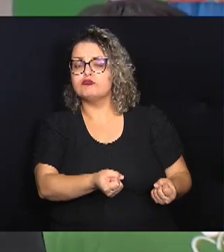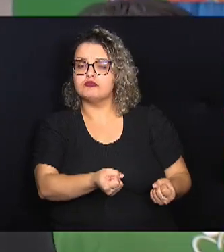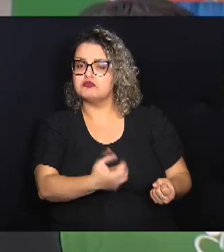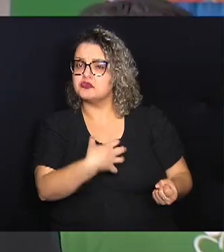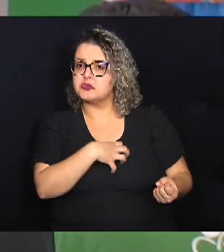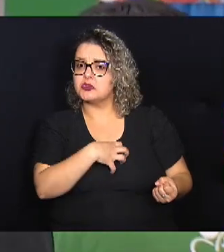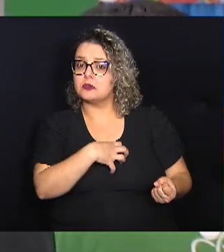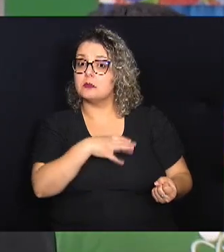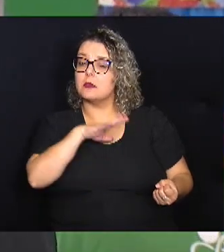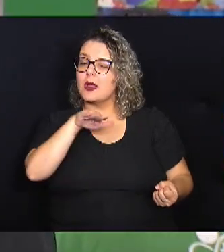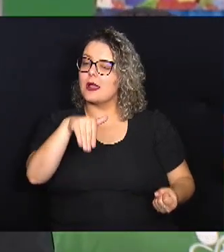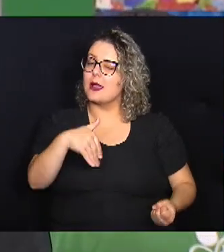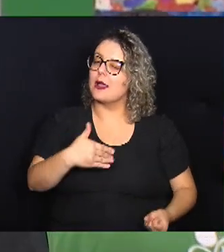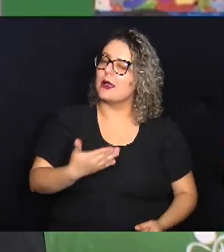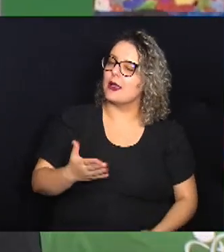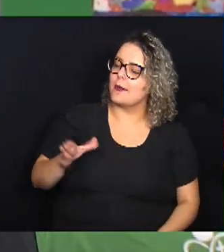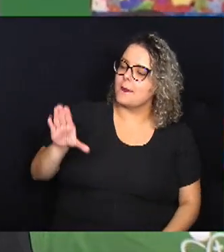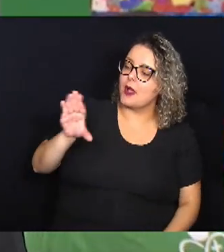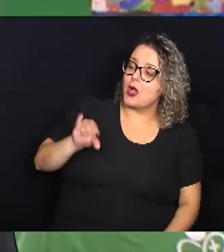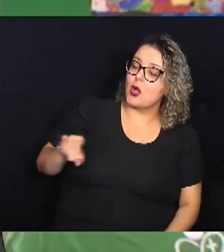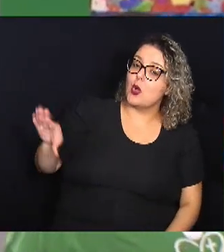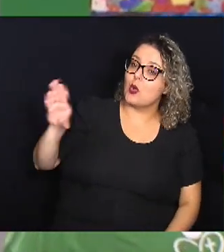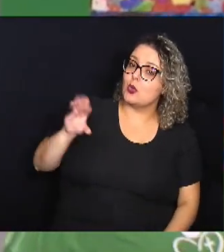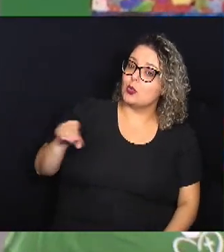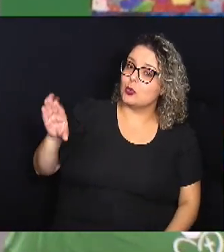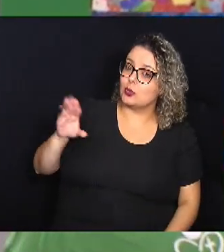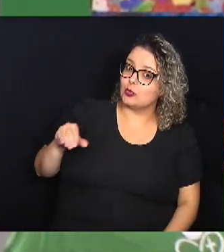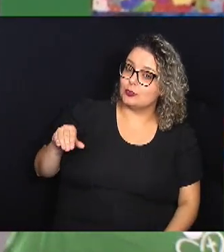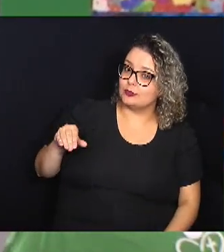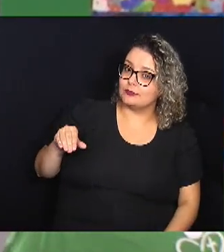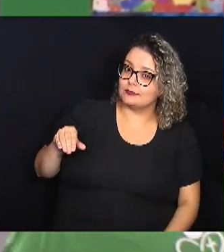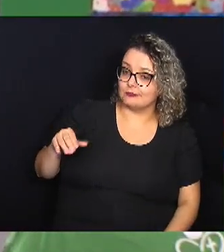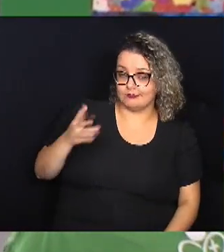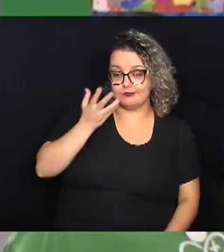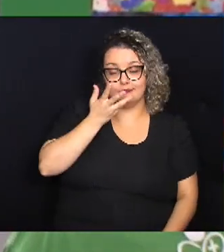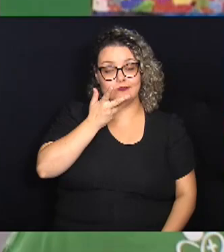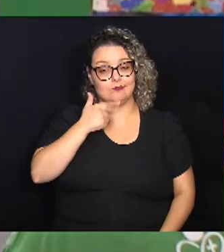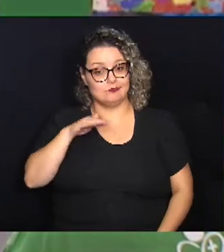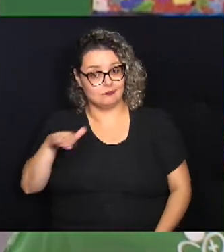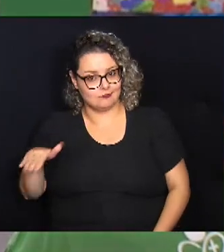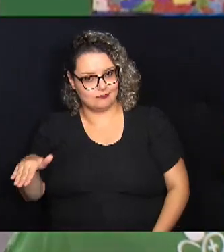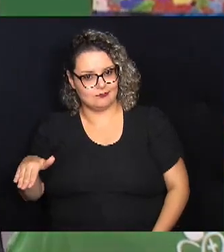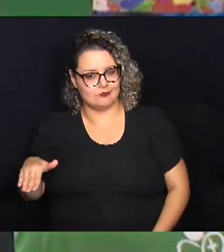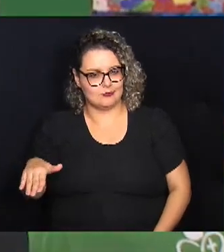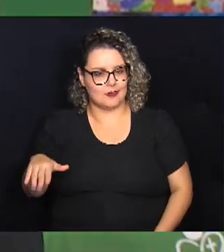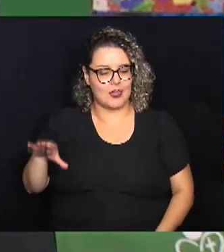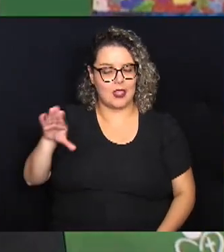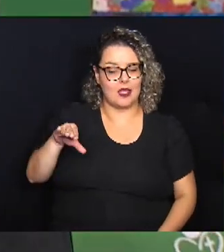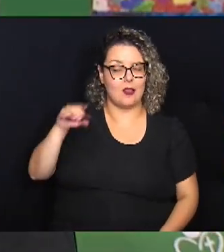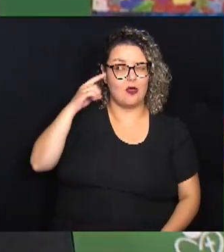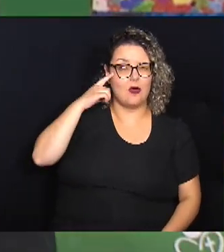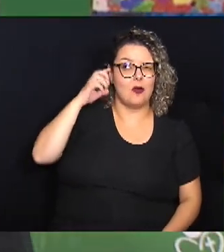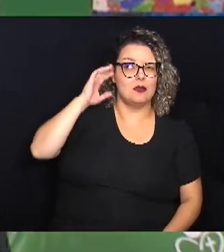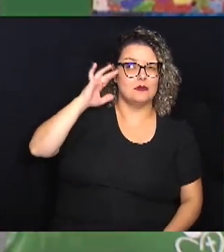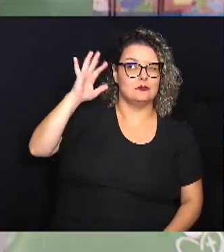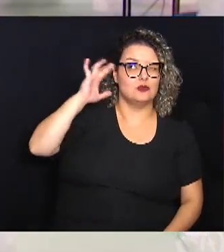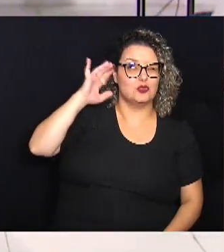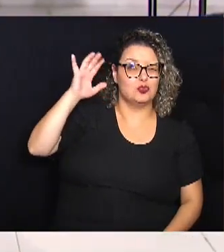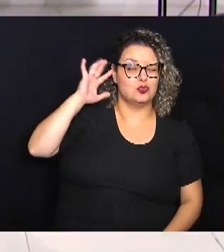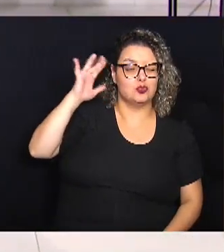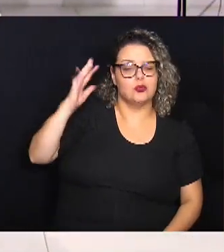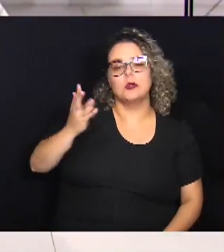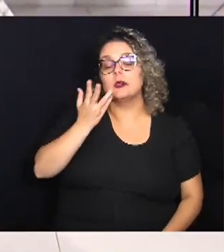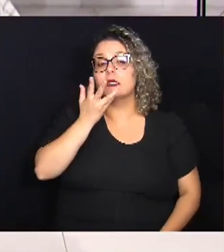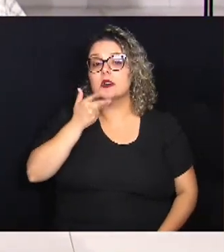Mas quando o fantoche conversa com a criança, ele está conversando com o imaginário da criança. Então